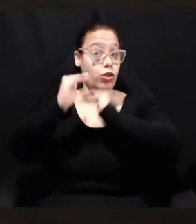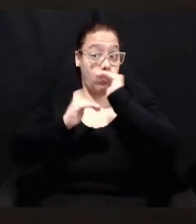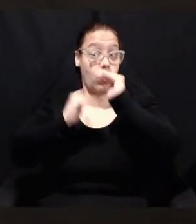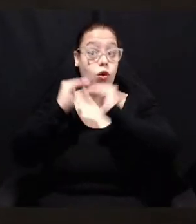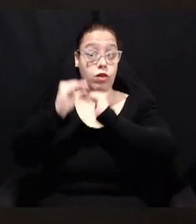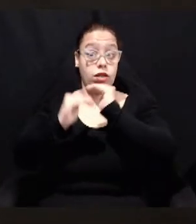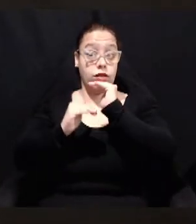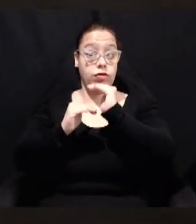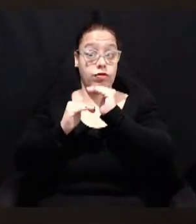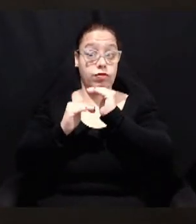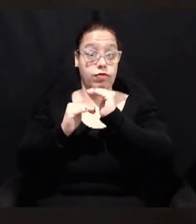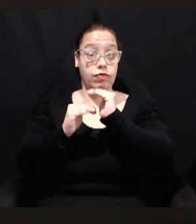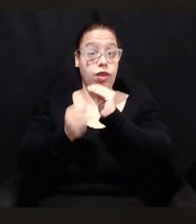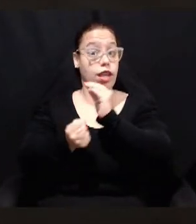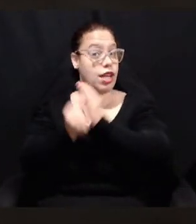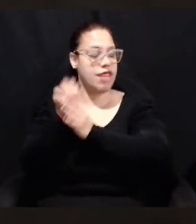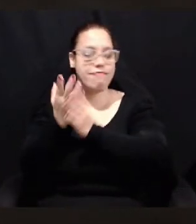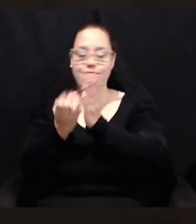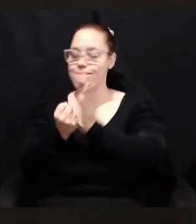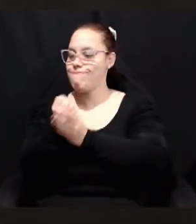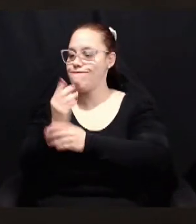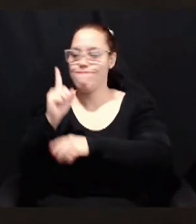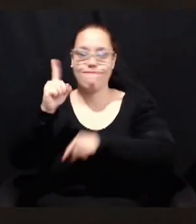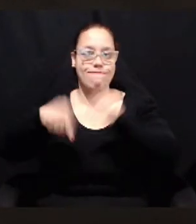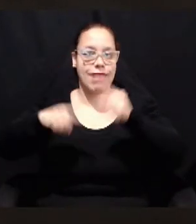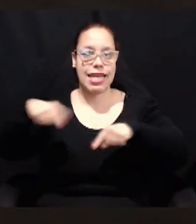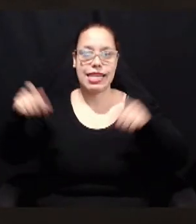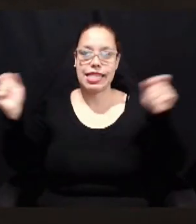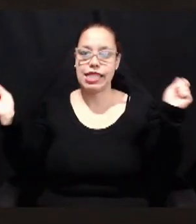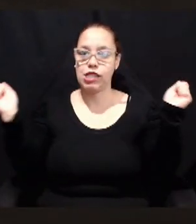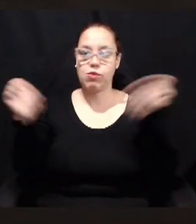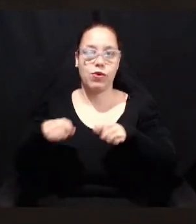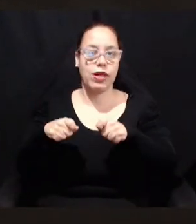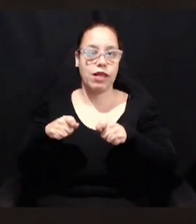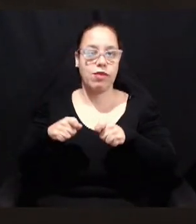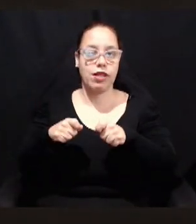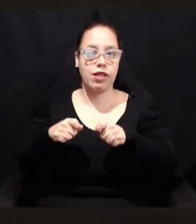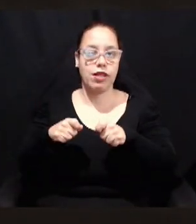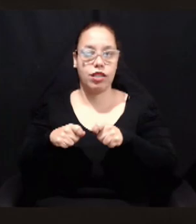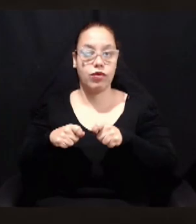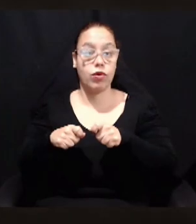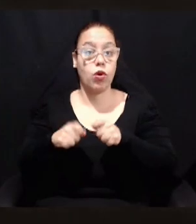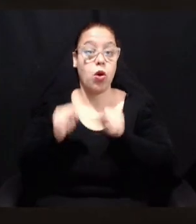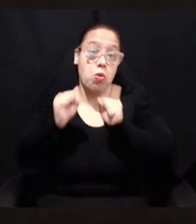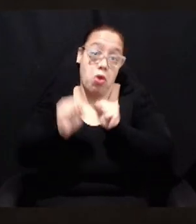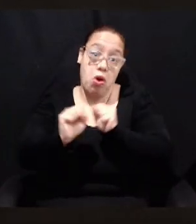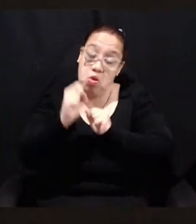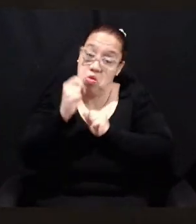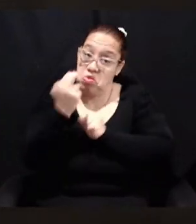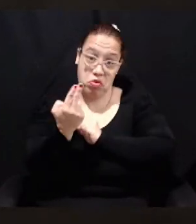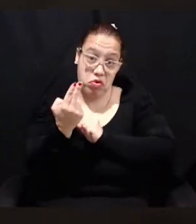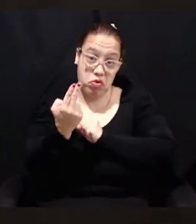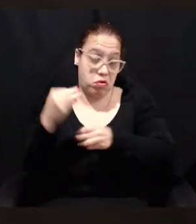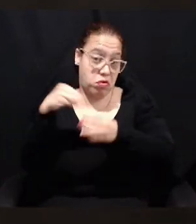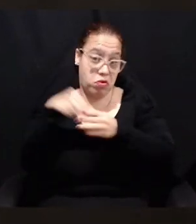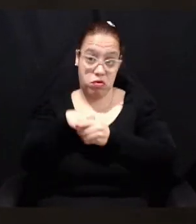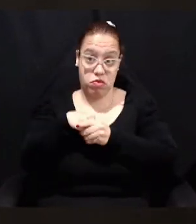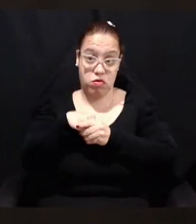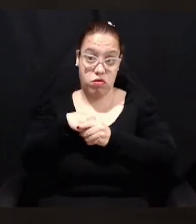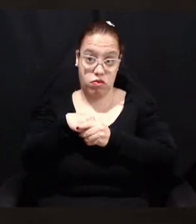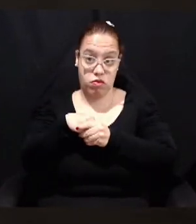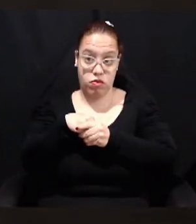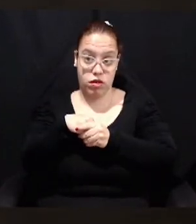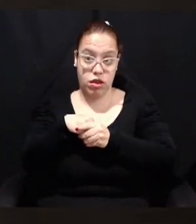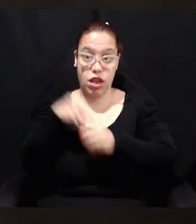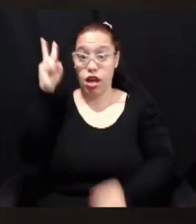gente pode criar infinitas possibilidades de coisas que pode ou não tá dentro daquela narrativa, né? Eu acho que essa é a